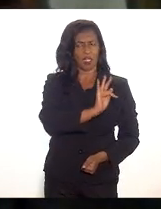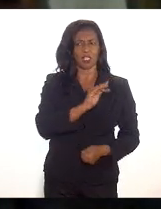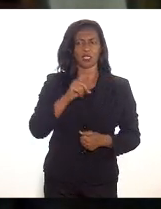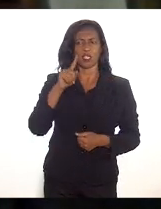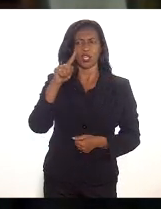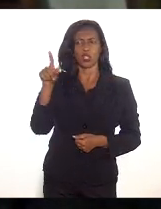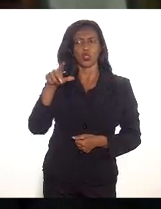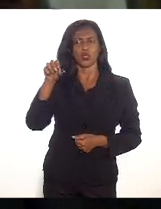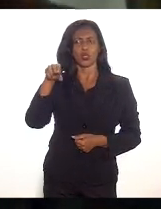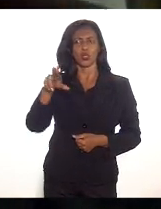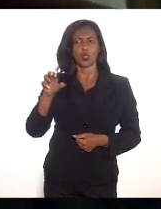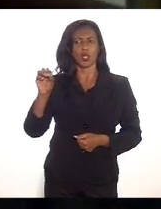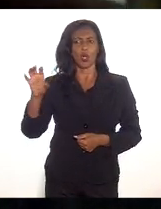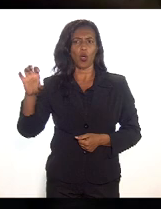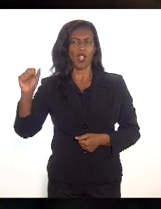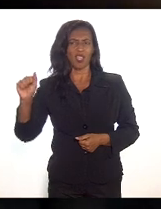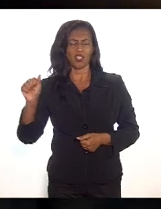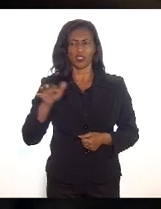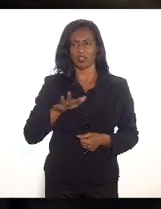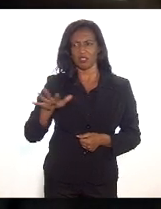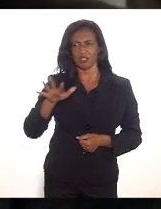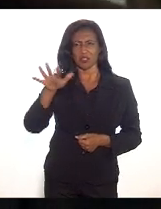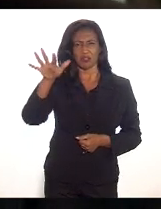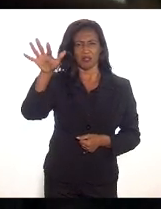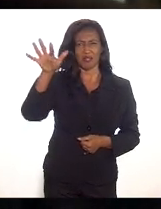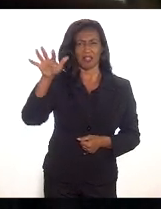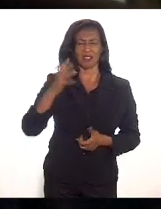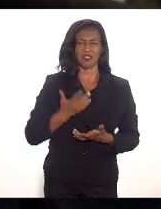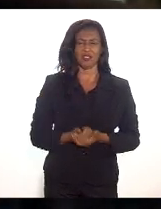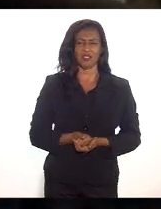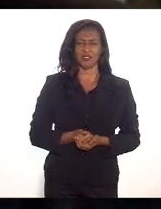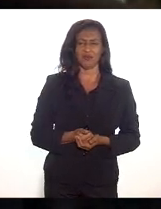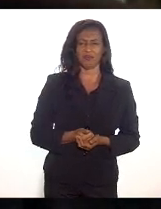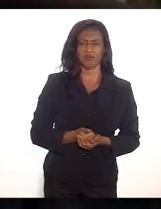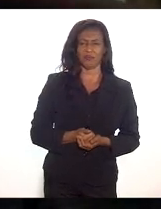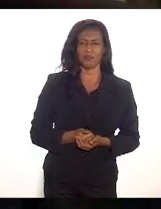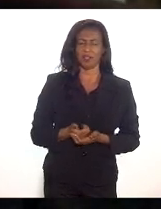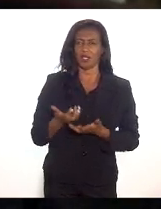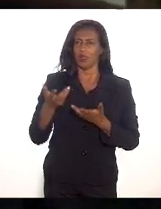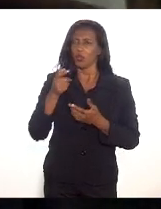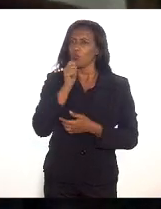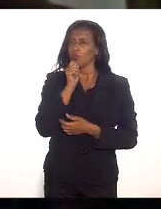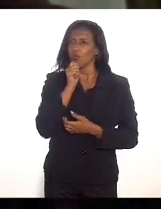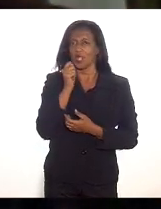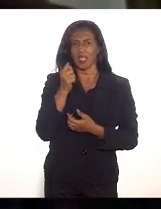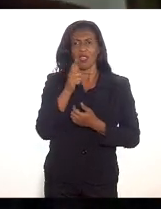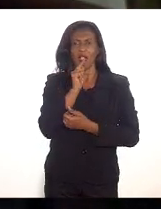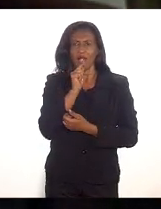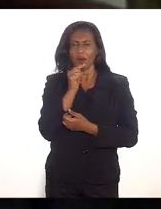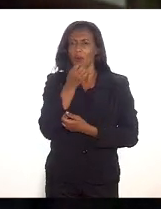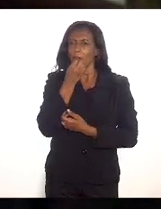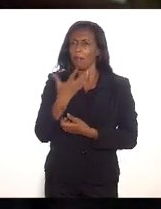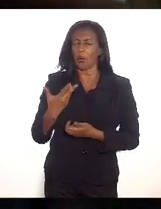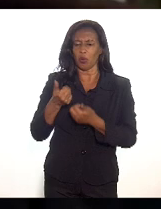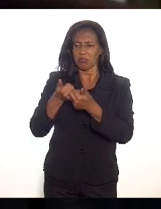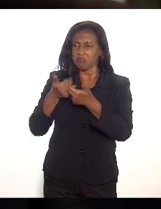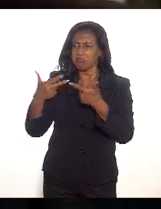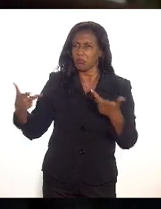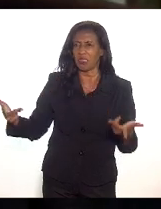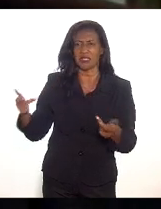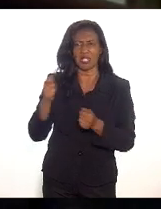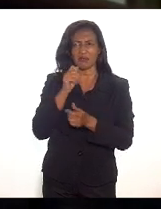Oeste, as favelas da região metropolitana não recebem água de qualidade e esgotamento